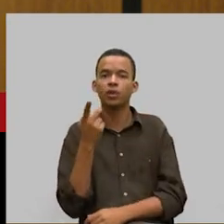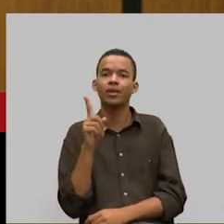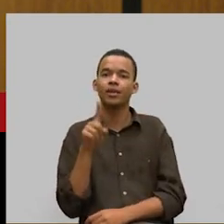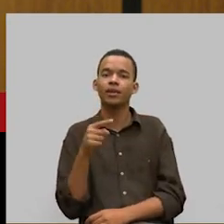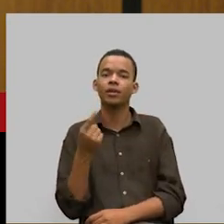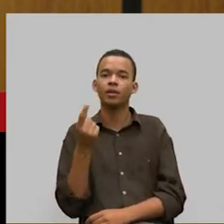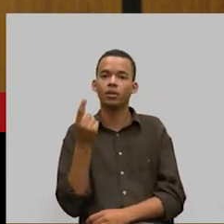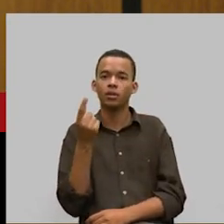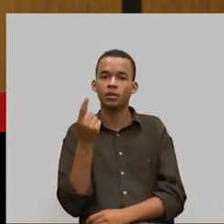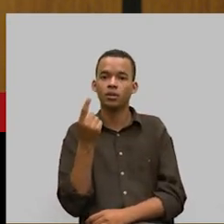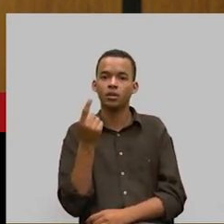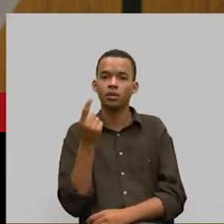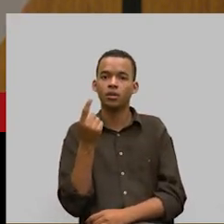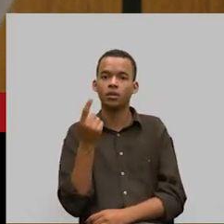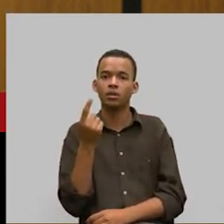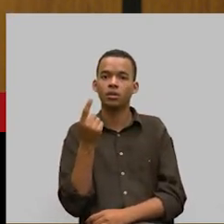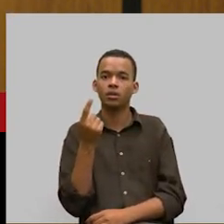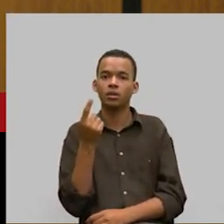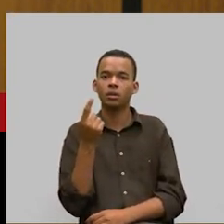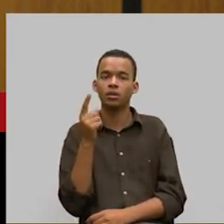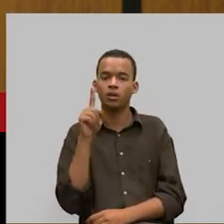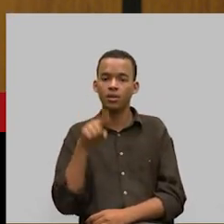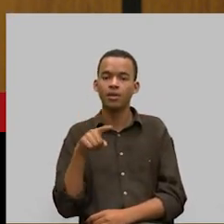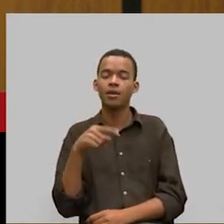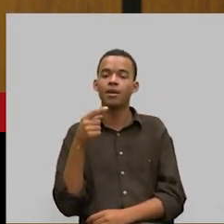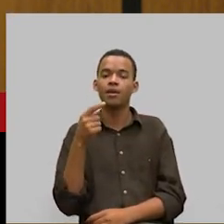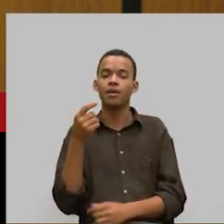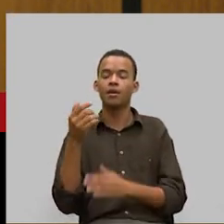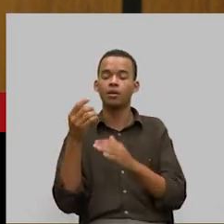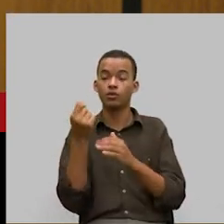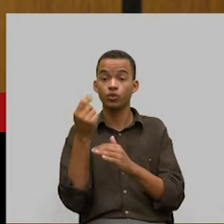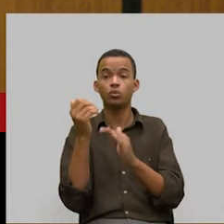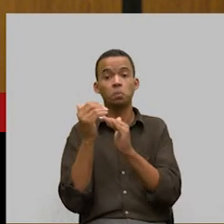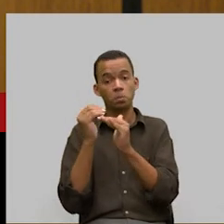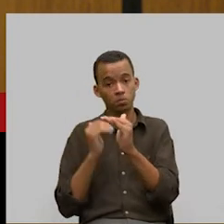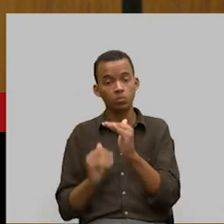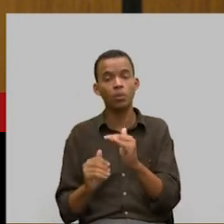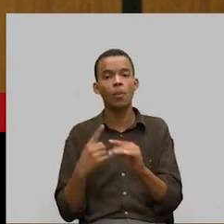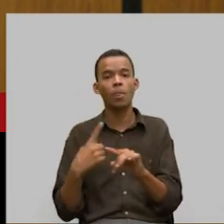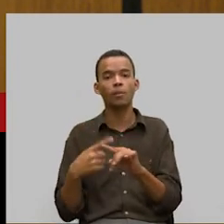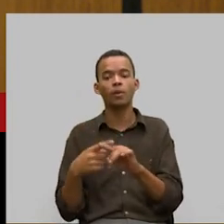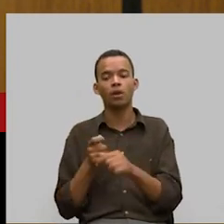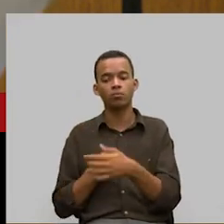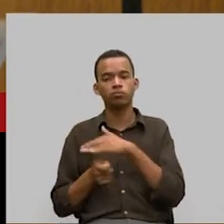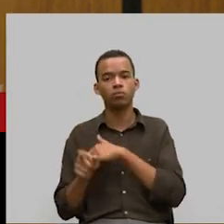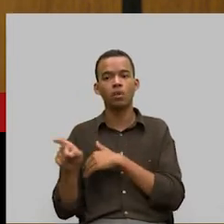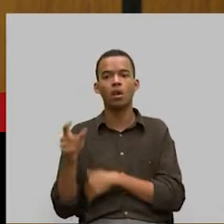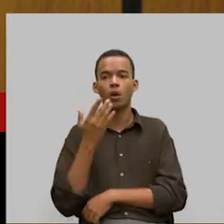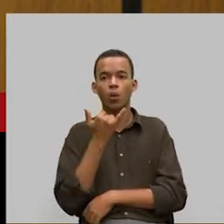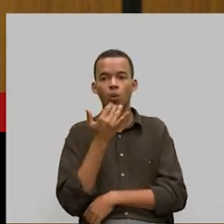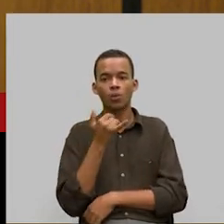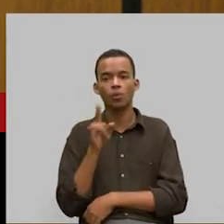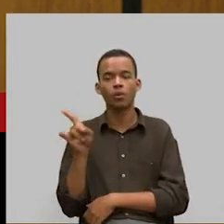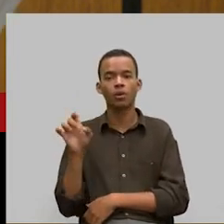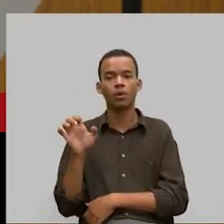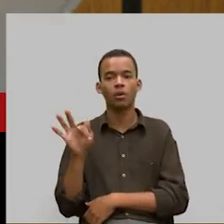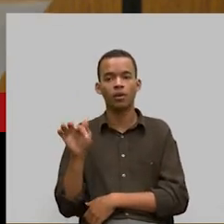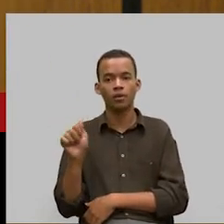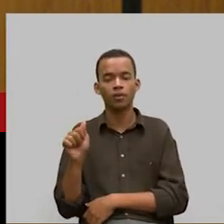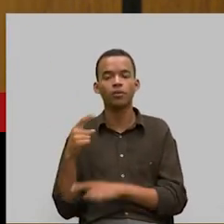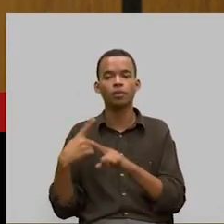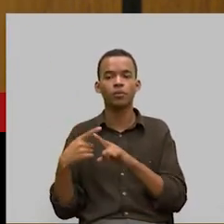a 2 milhões ano né para custear a alimentação dessas efas assim como sempre eh ocorreu na história desse estado